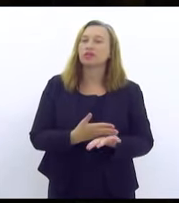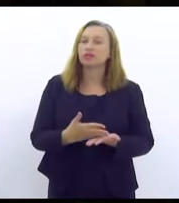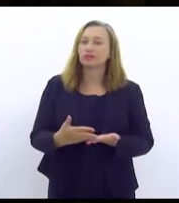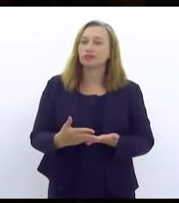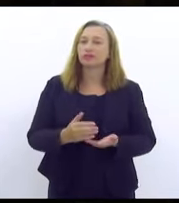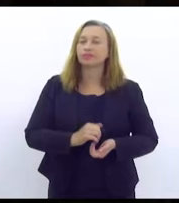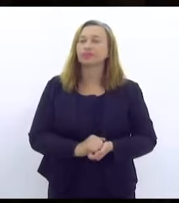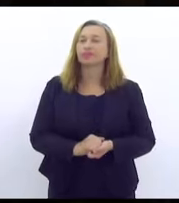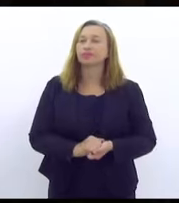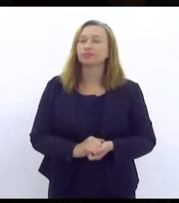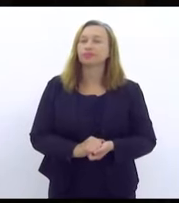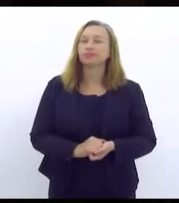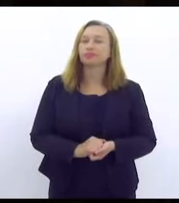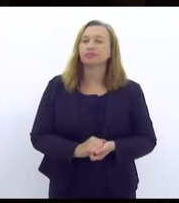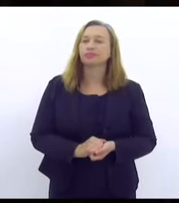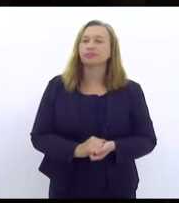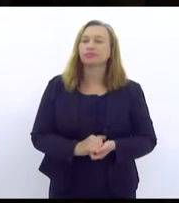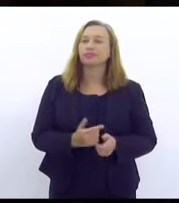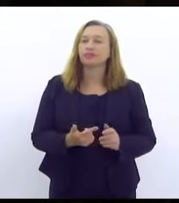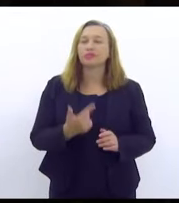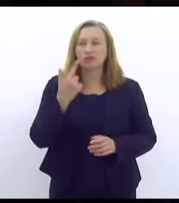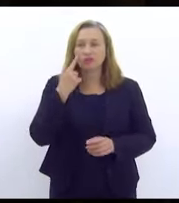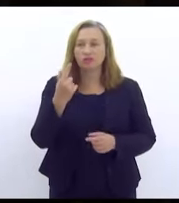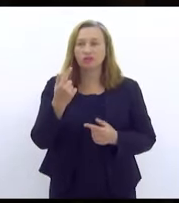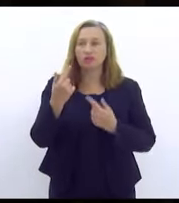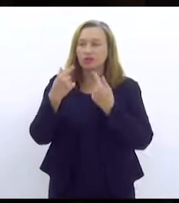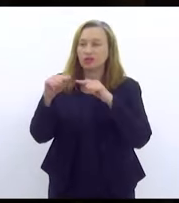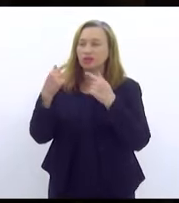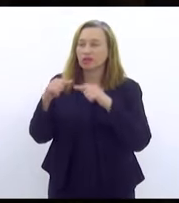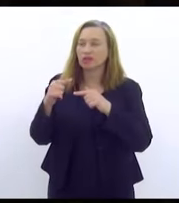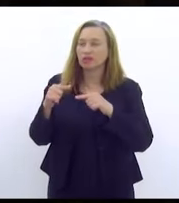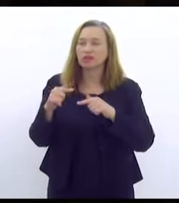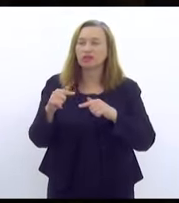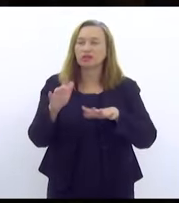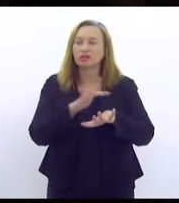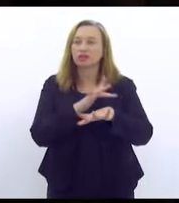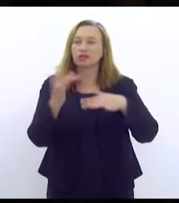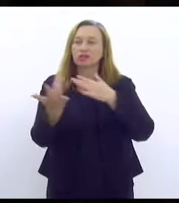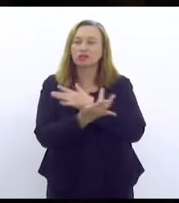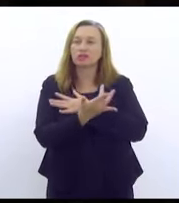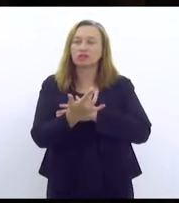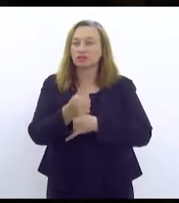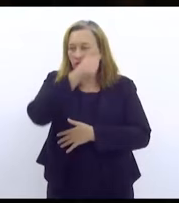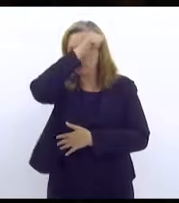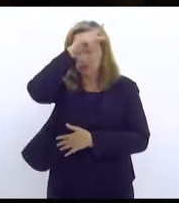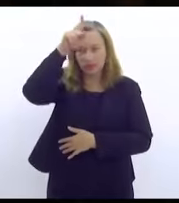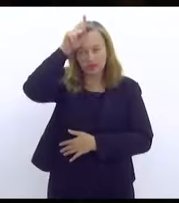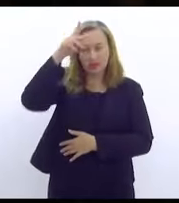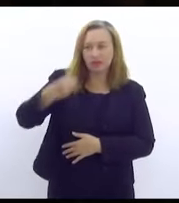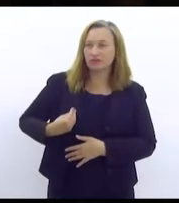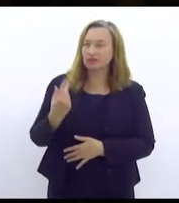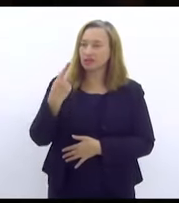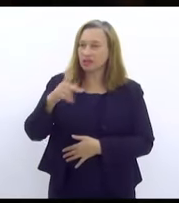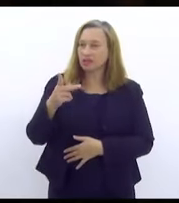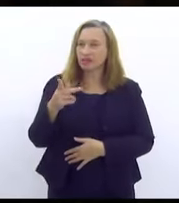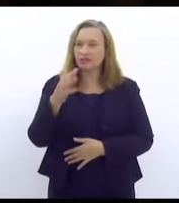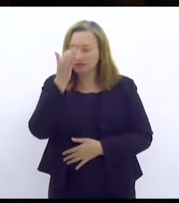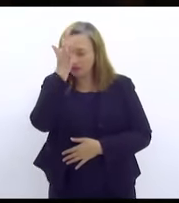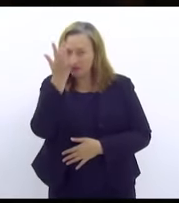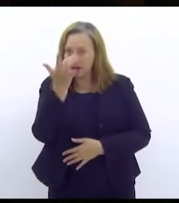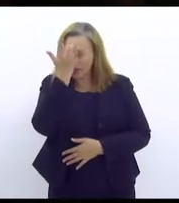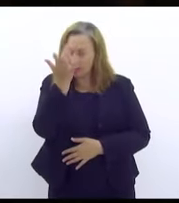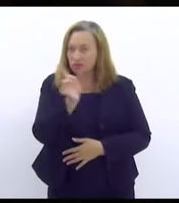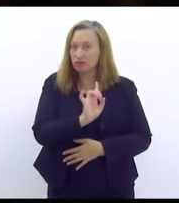de pancadas e críticas no prefeito nas redes sociais, e a vida dele não tem sido nada fácil, e que